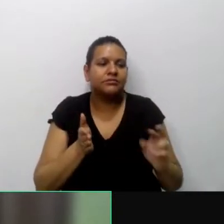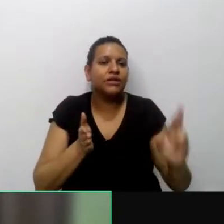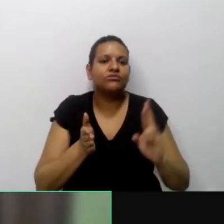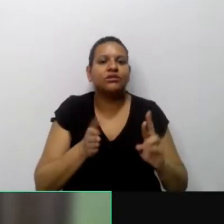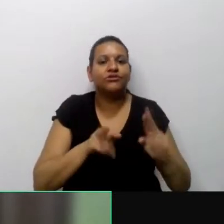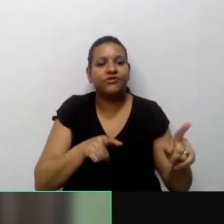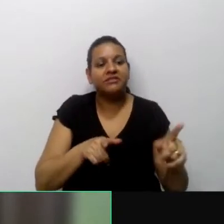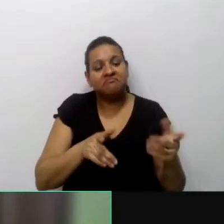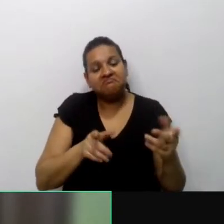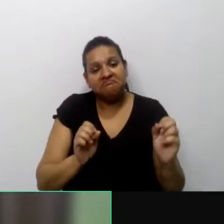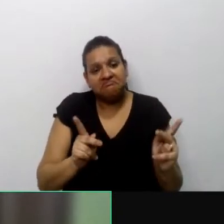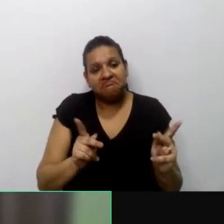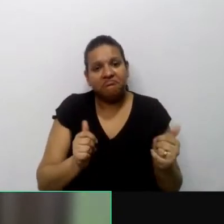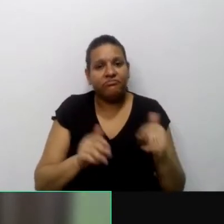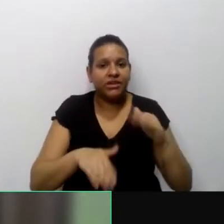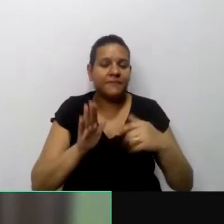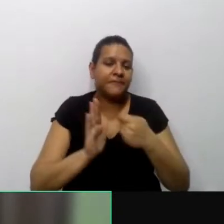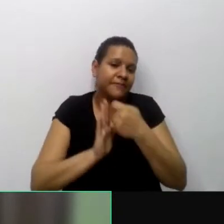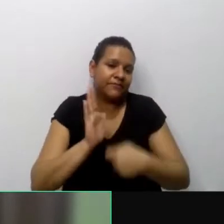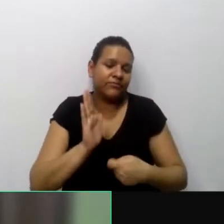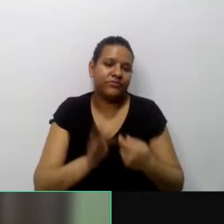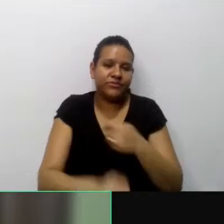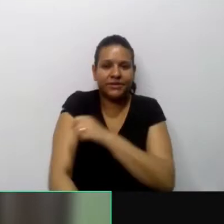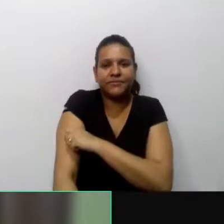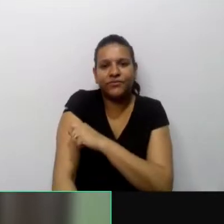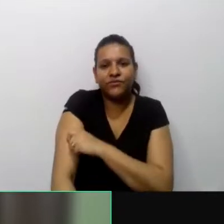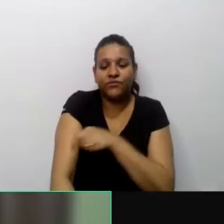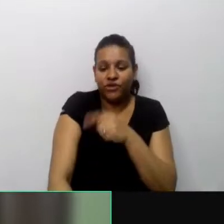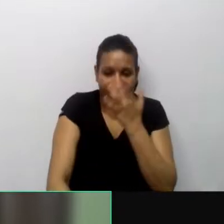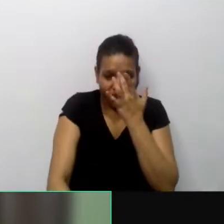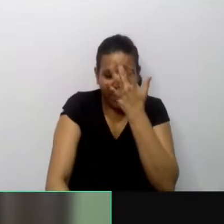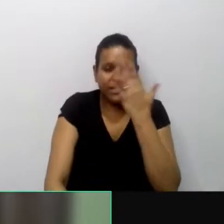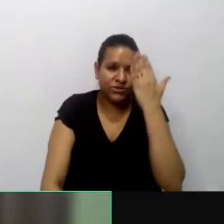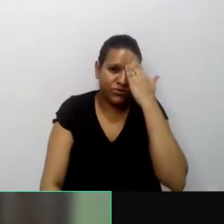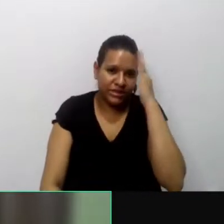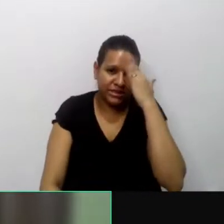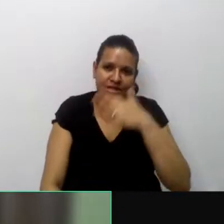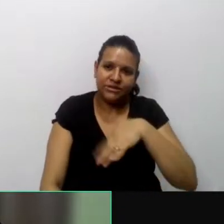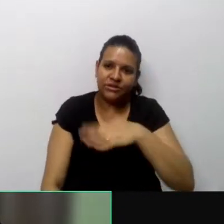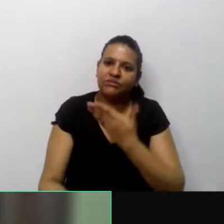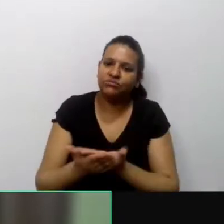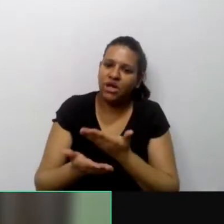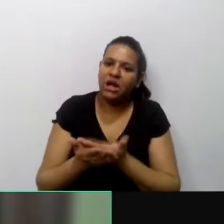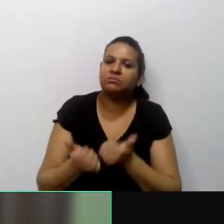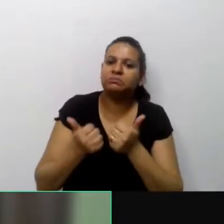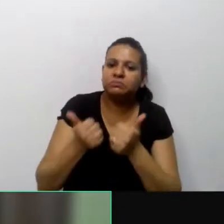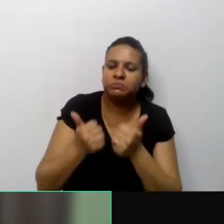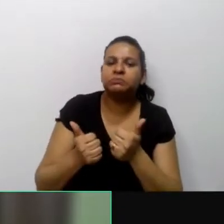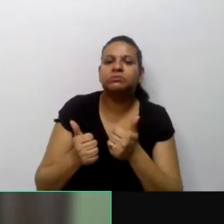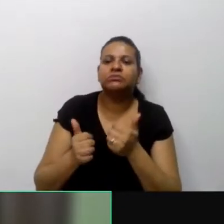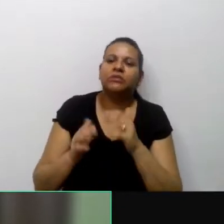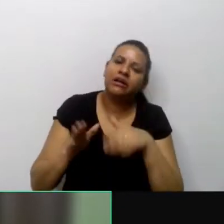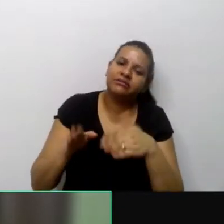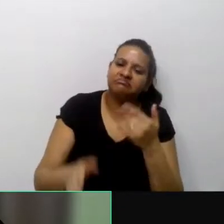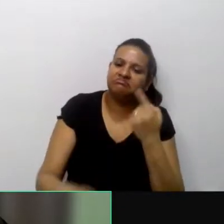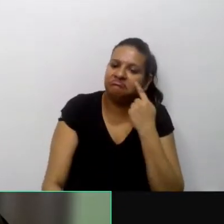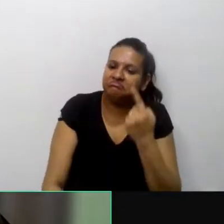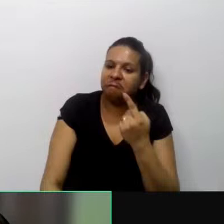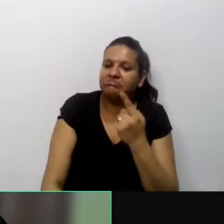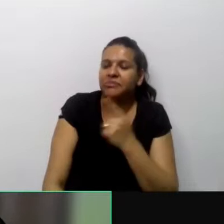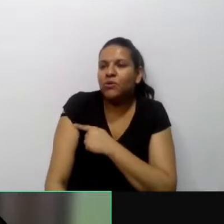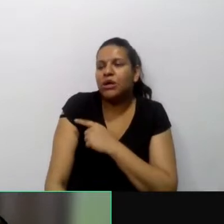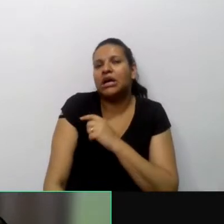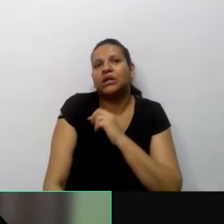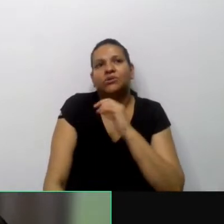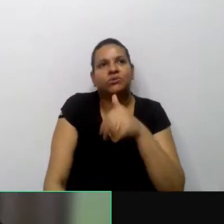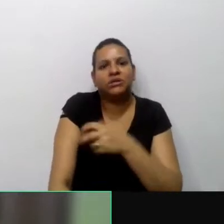de um texto para um estudante com nível que tem maior facilidade ali, numa sala de aula em que temos ali desde A1 até um B1, enquanto o